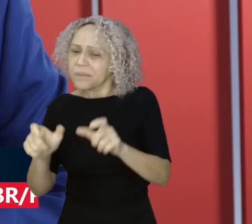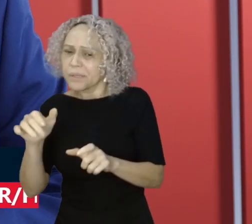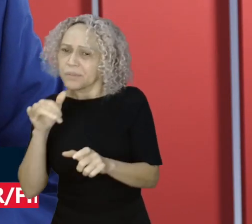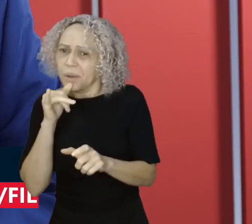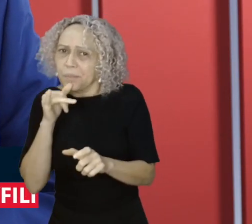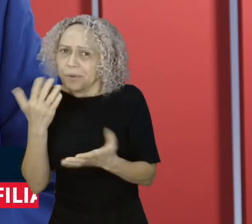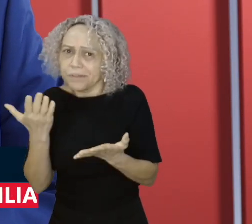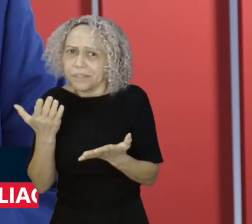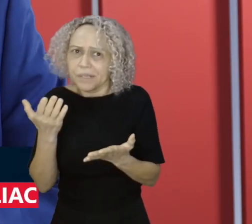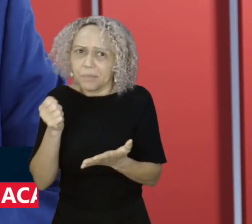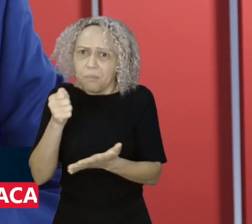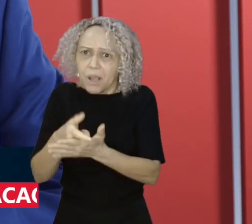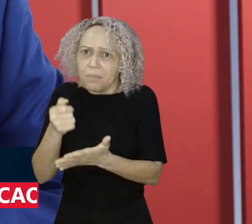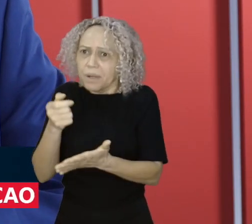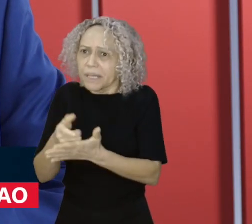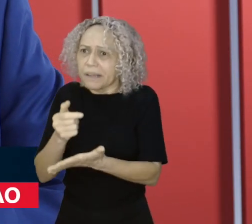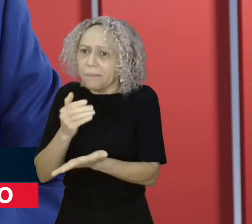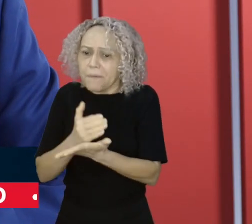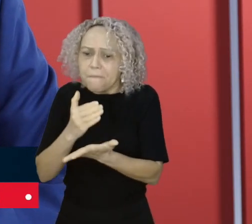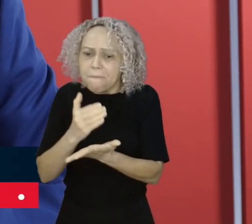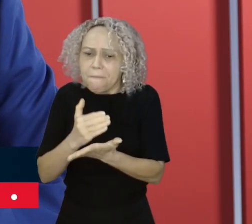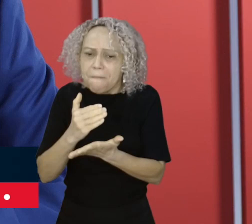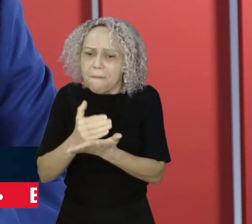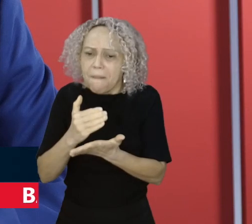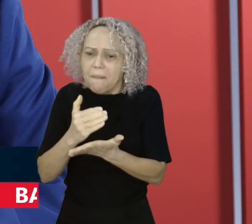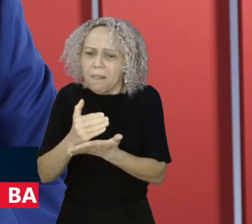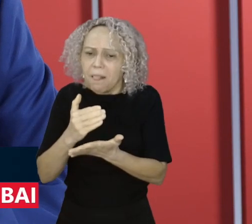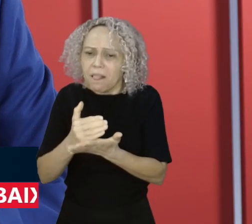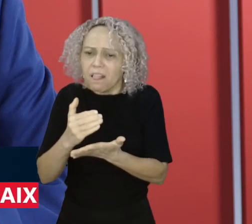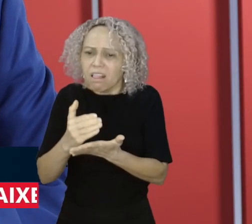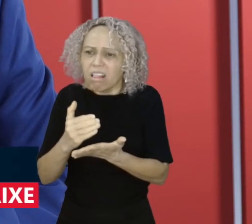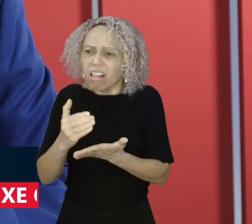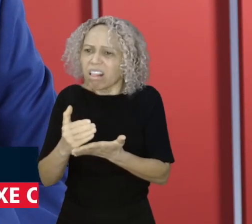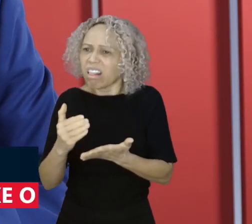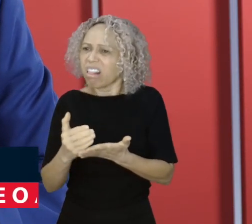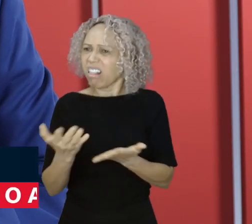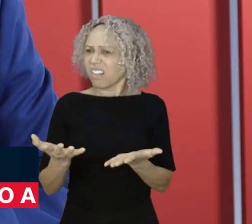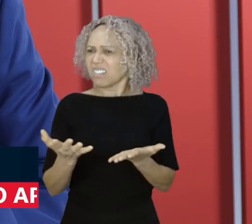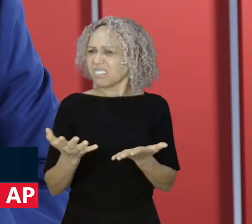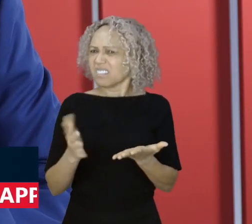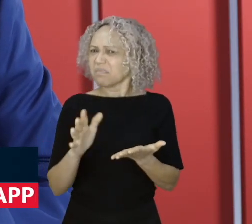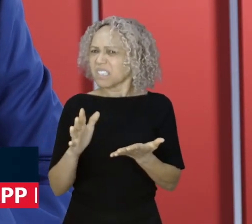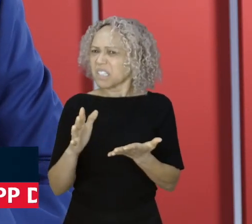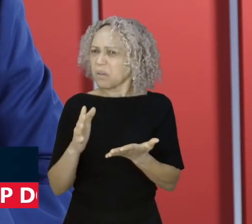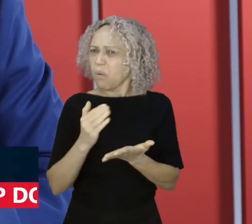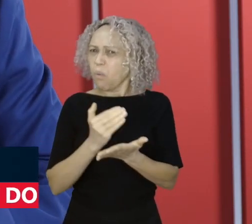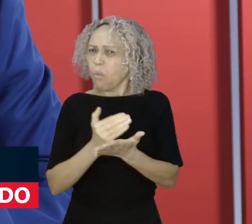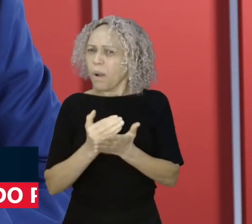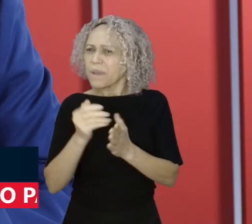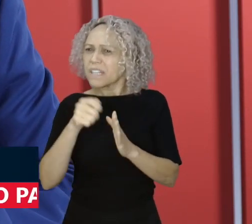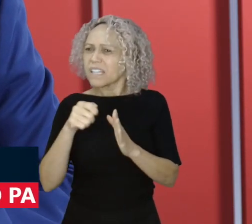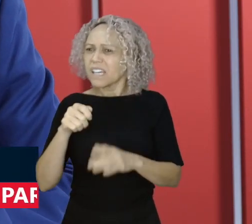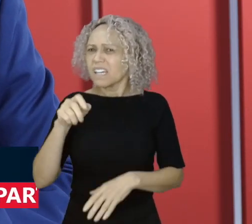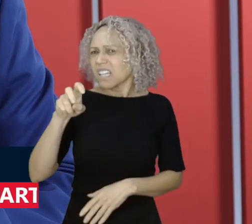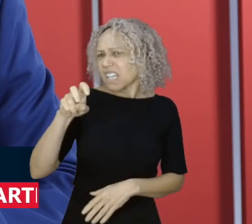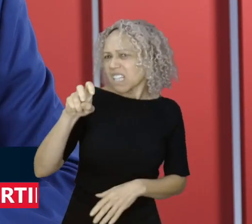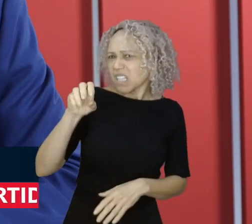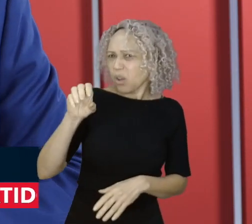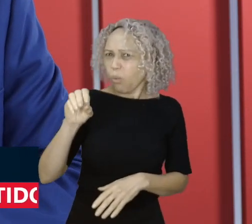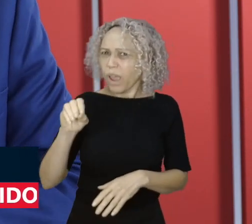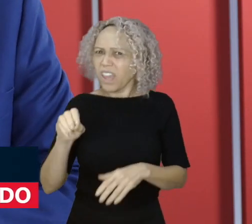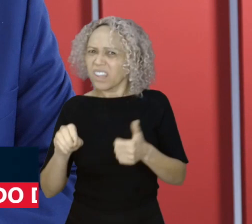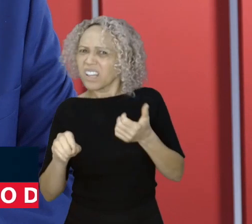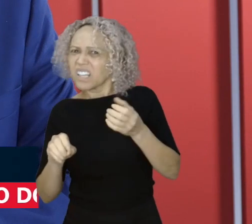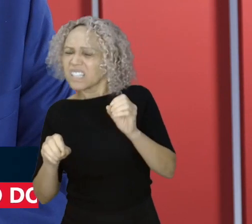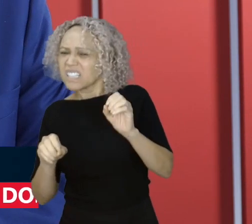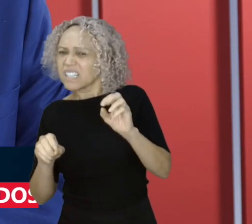seu sustento. Pessoas muito empobrecidas que uma mensalidade de R$50, de R$100, pesava no seu orçamento.